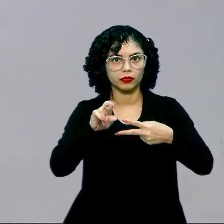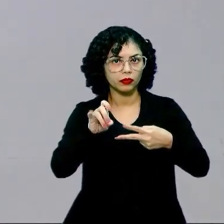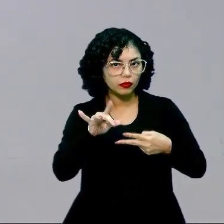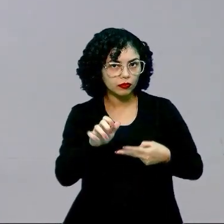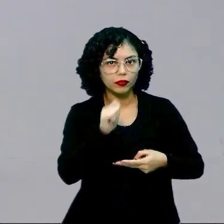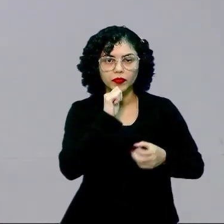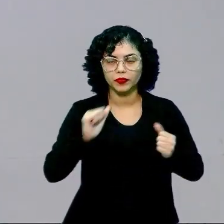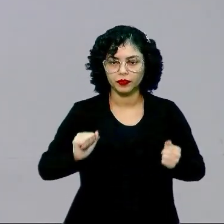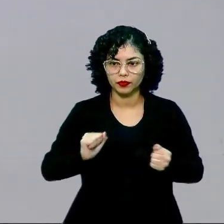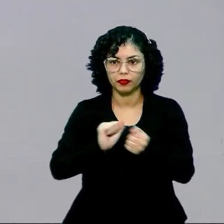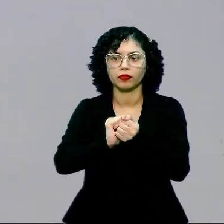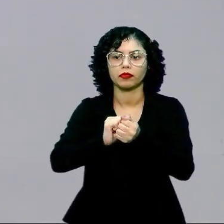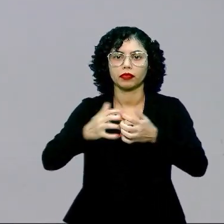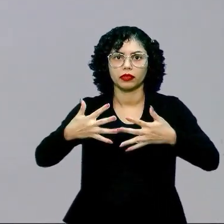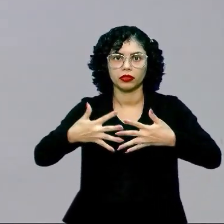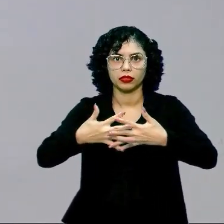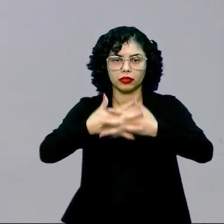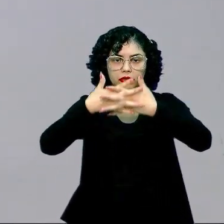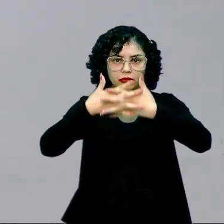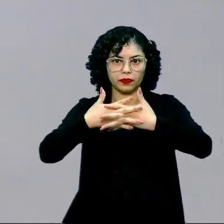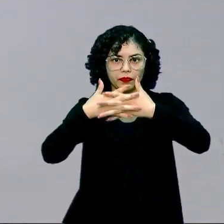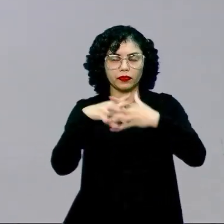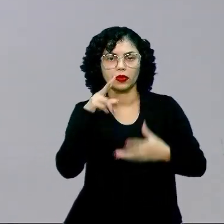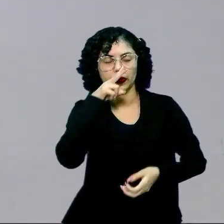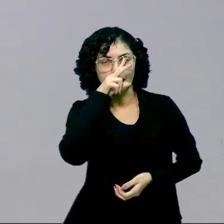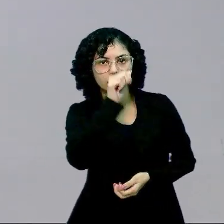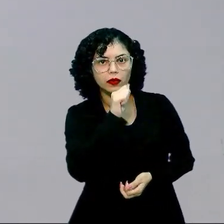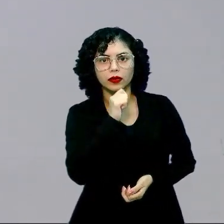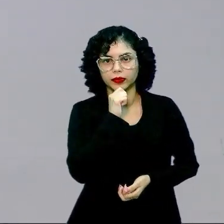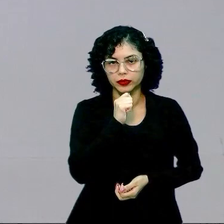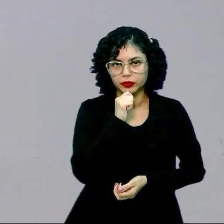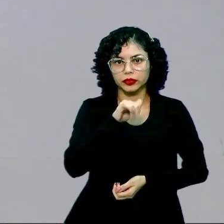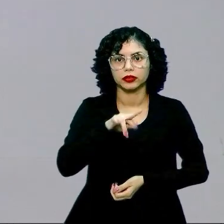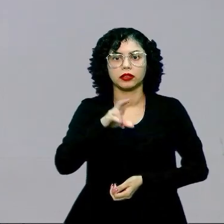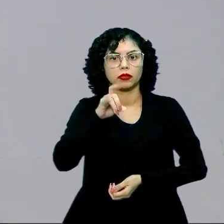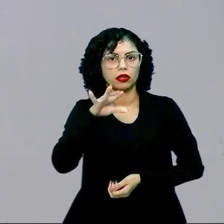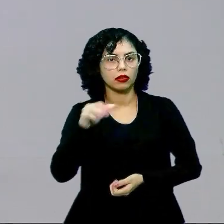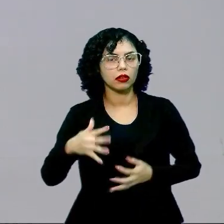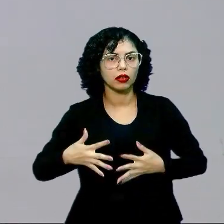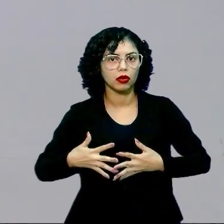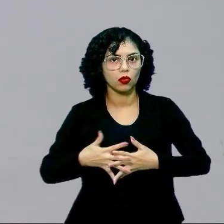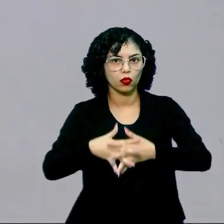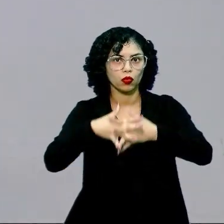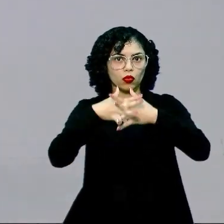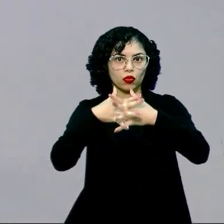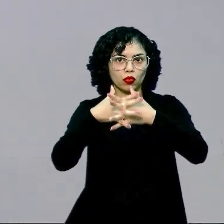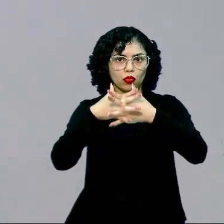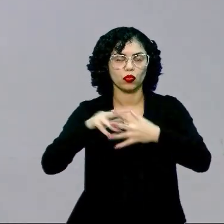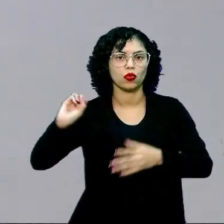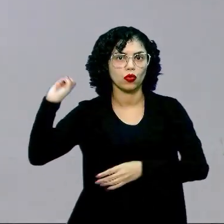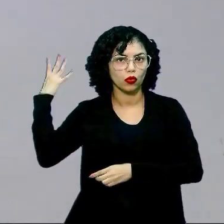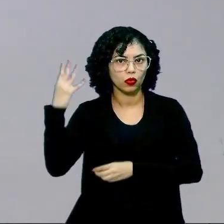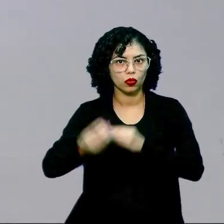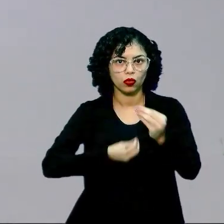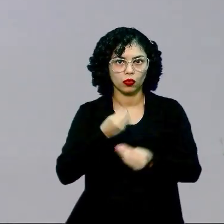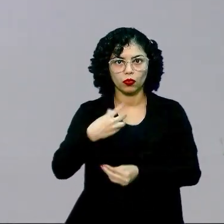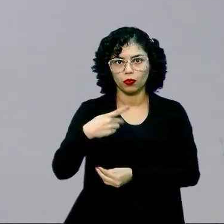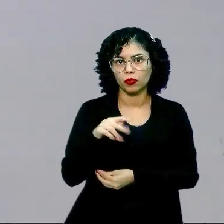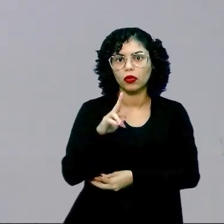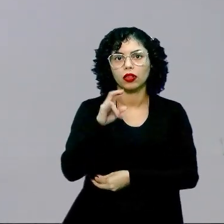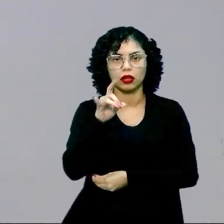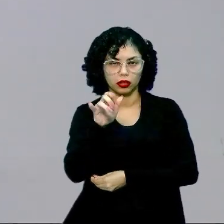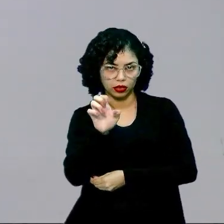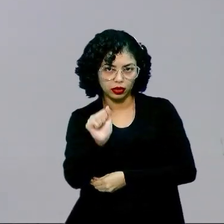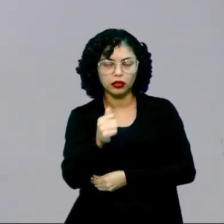nesse momento da aula, eu estou explicando para vocês algumas forças intermoleculares que acontecem tanto com moléculas polares,